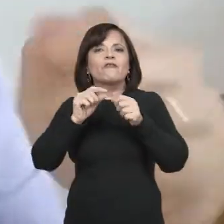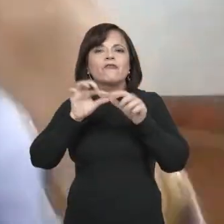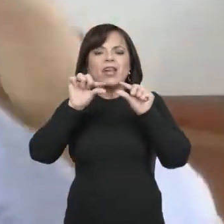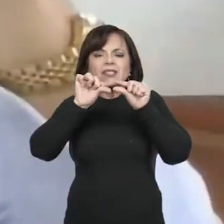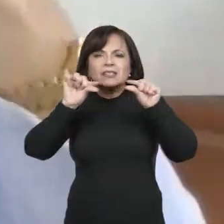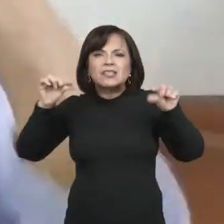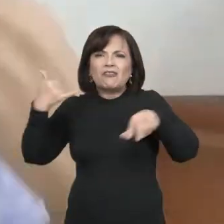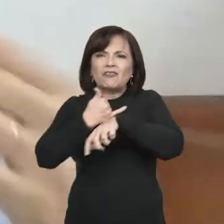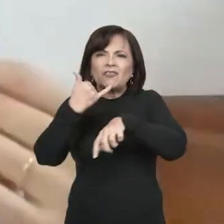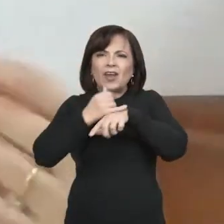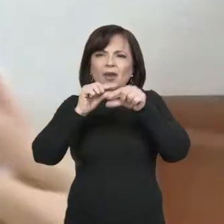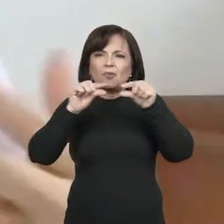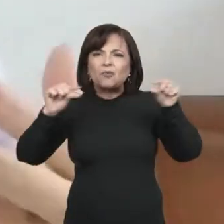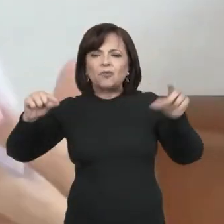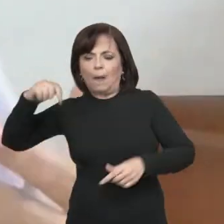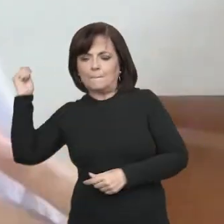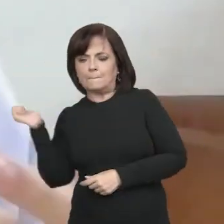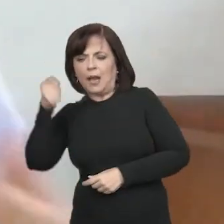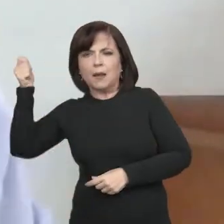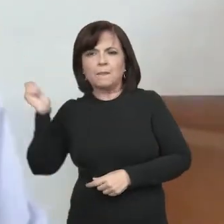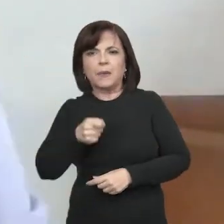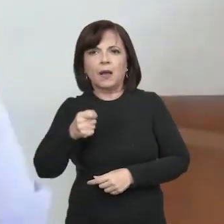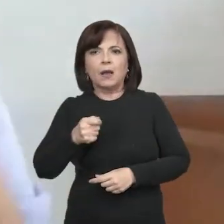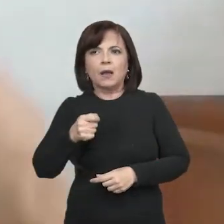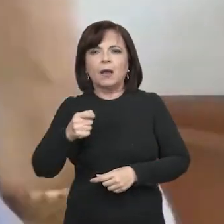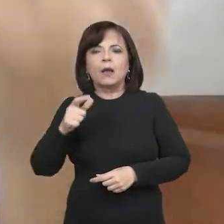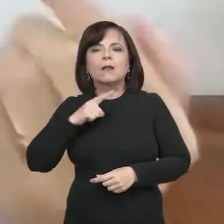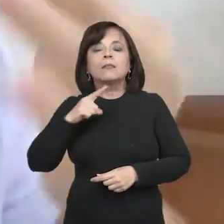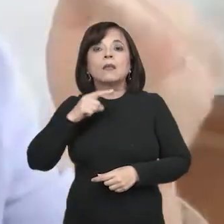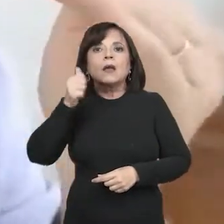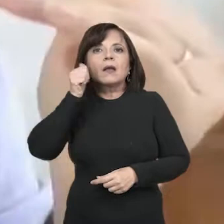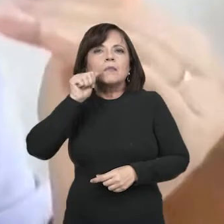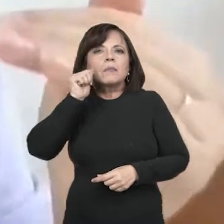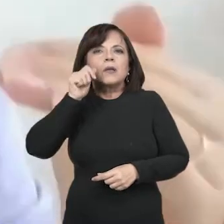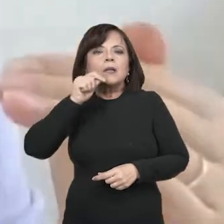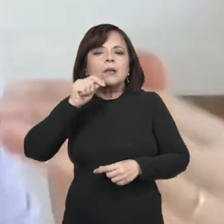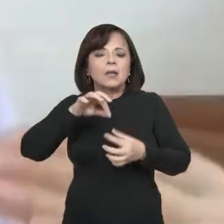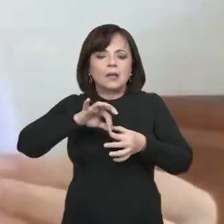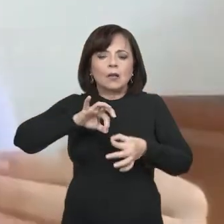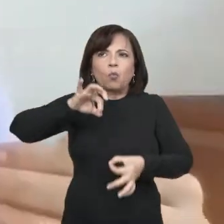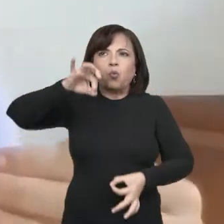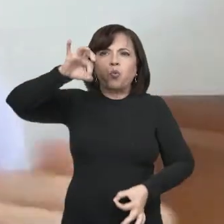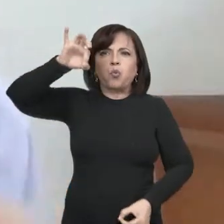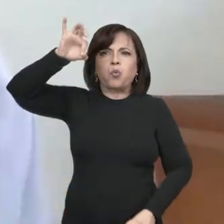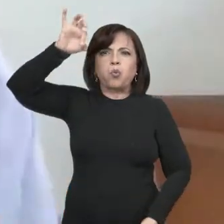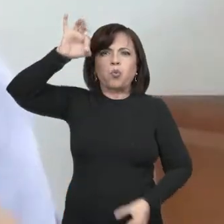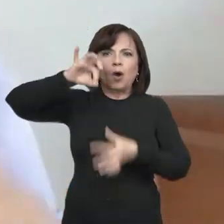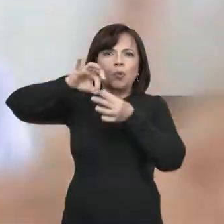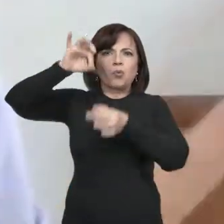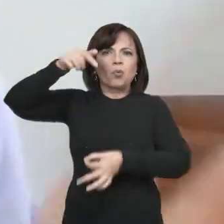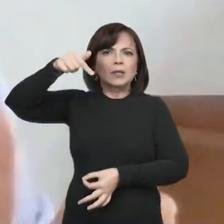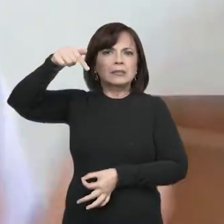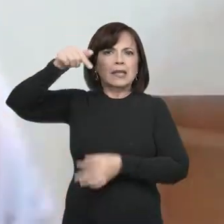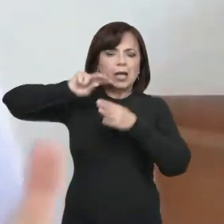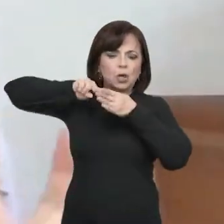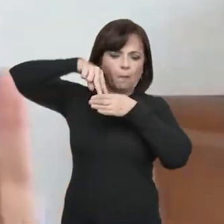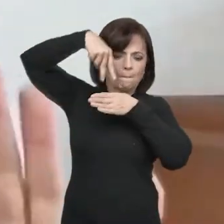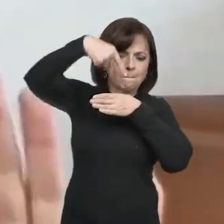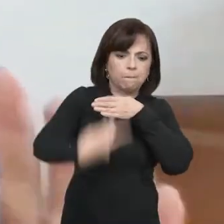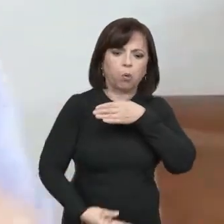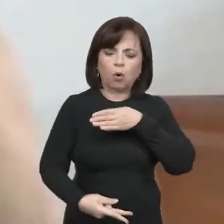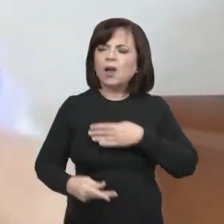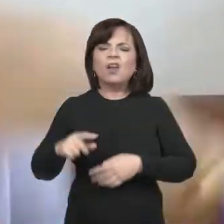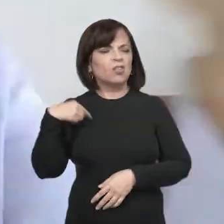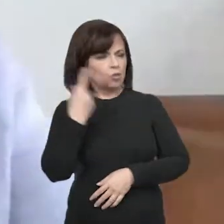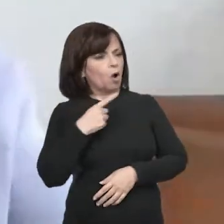para chicotear a menina durante sessões de tortura, ela teria sido jogada de um barranco de 7 metros. As próprias envolvidas já